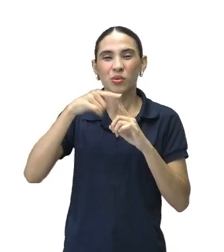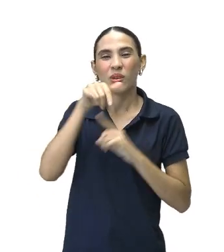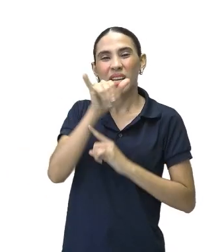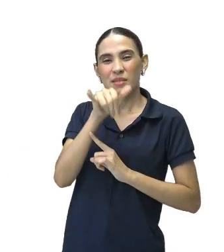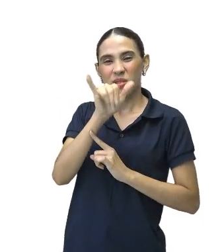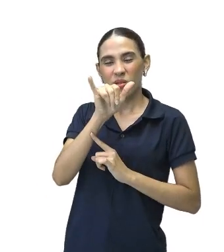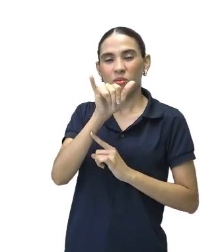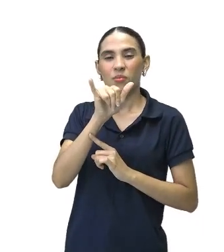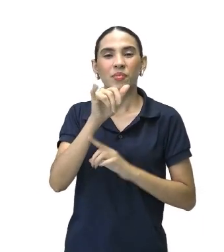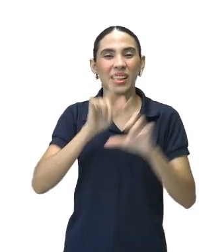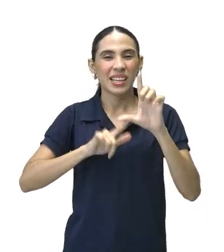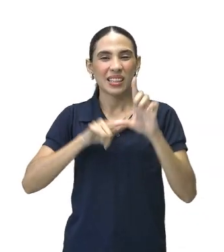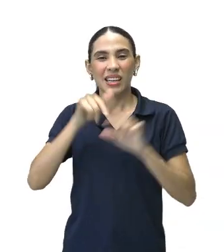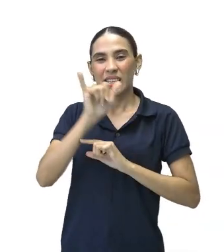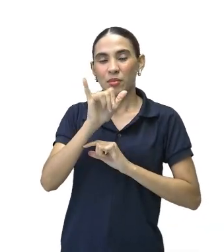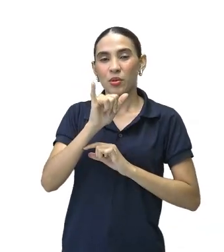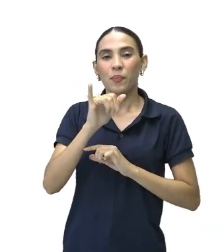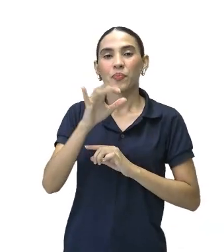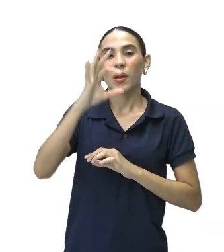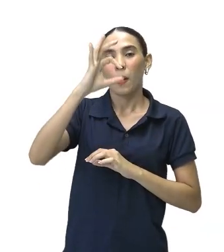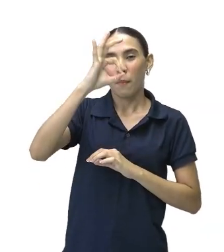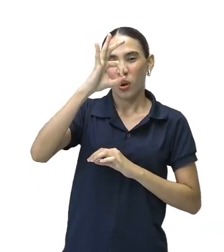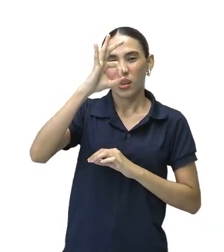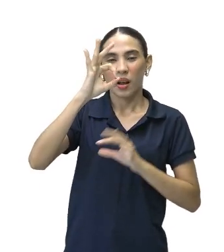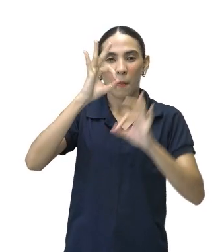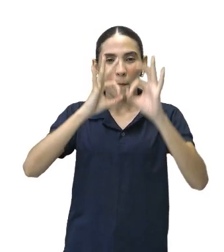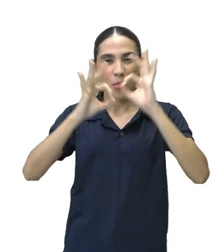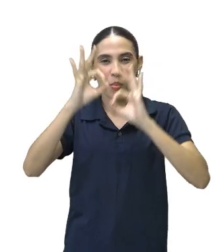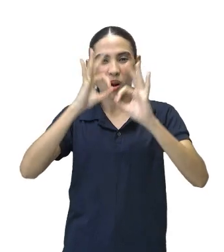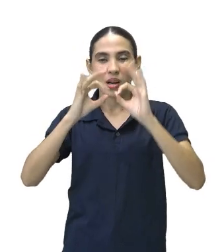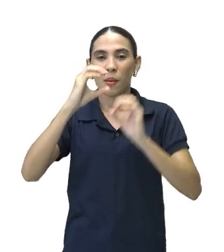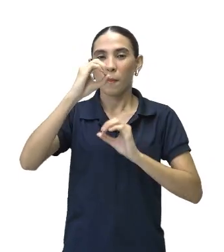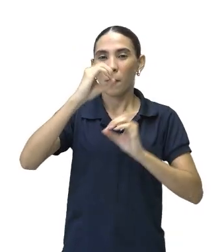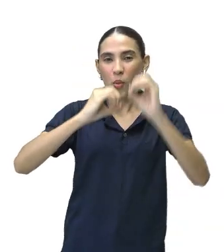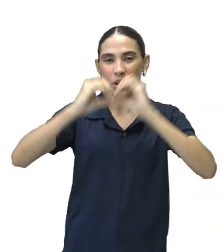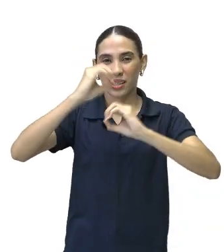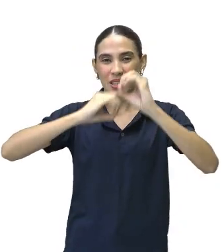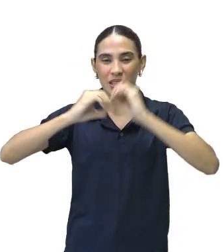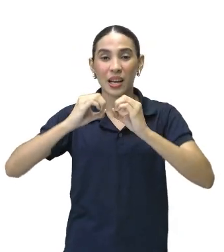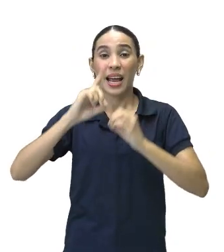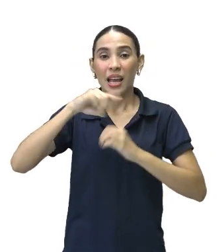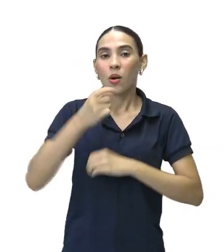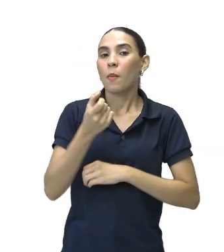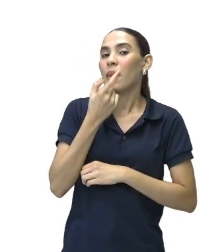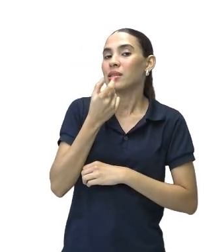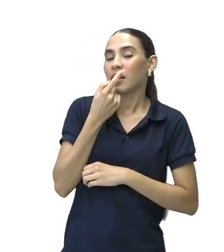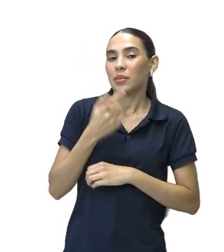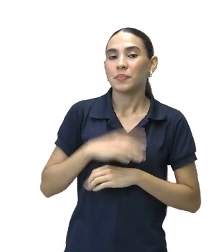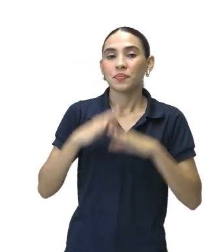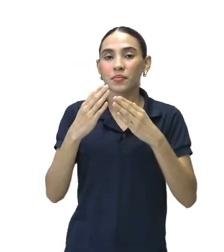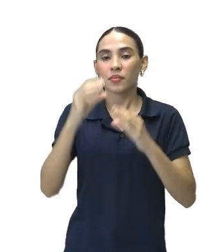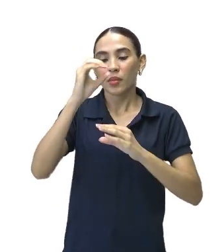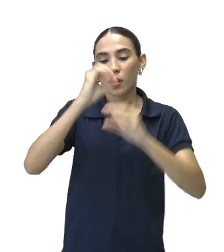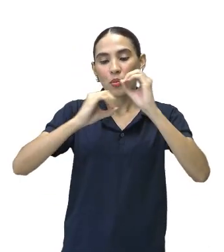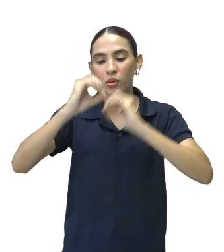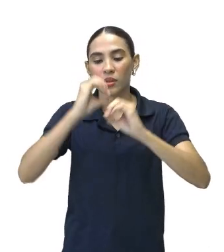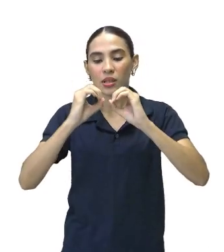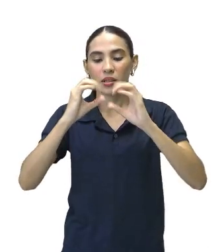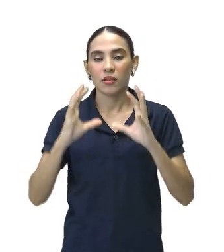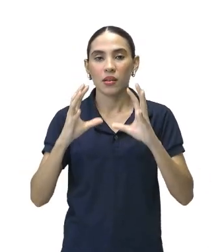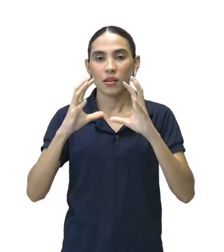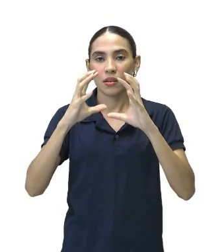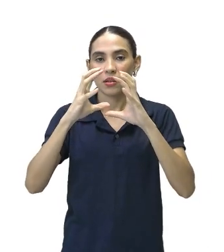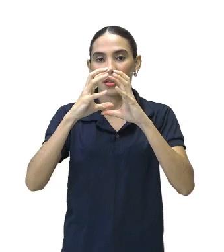que são o medicamento, né? Estão representando aí no esquema didático o medicamento. Então, quando o medicamento se liga ao